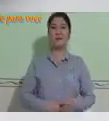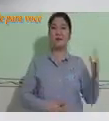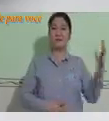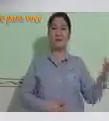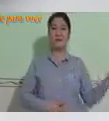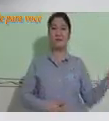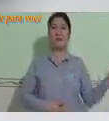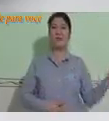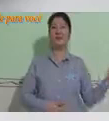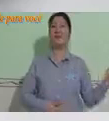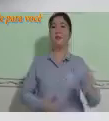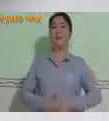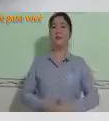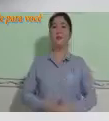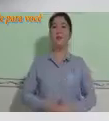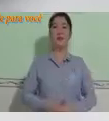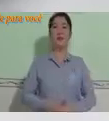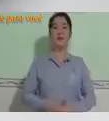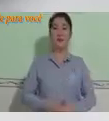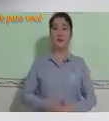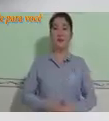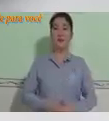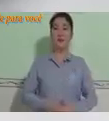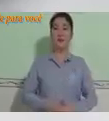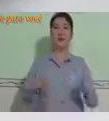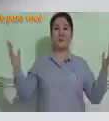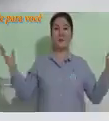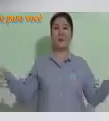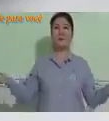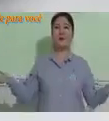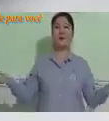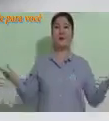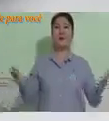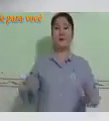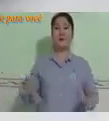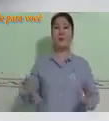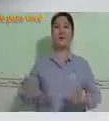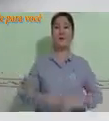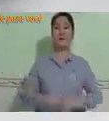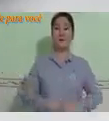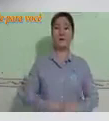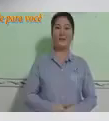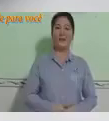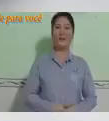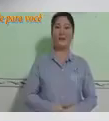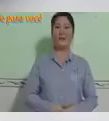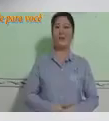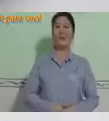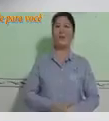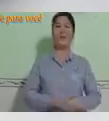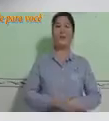N T S usa a mão direita, vírgula, como escrever, vírgula, escovar os dentes, vírgula, folhear um livro ou abrir uma porta,